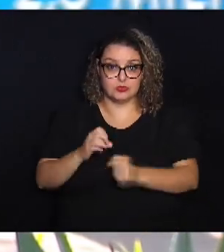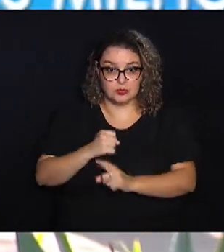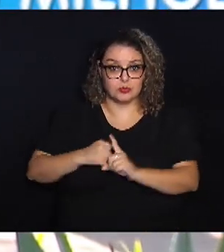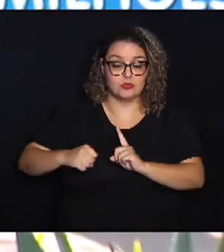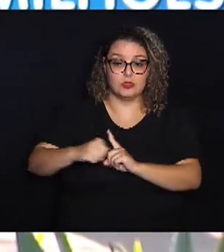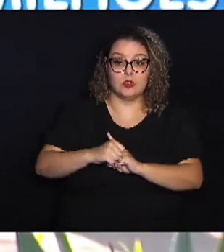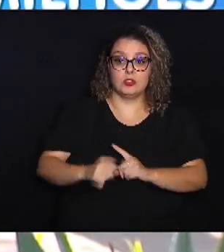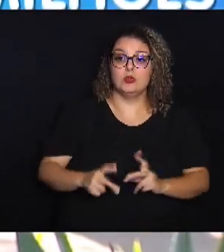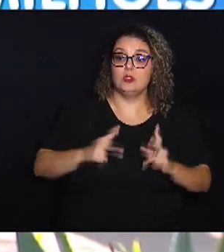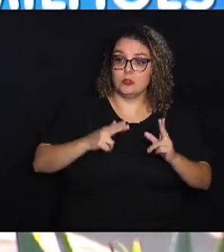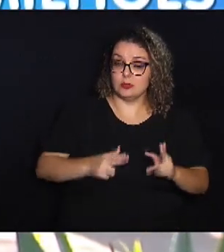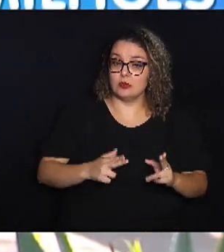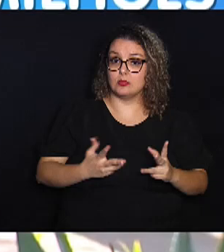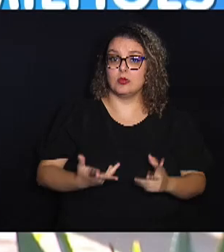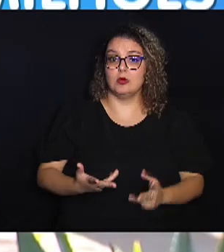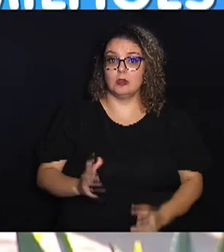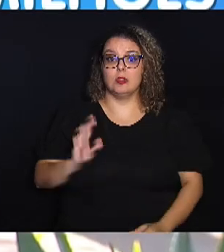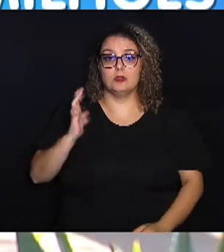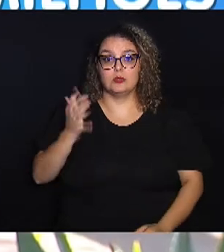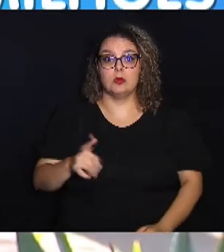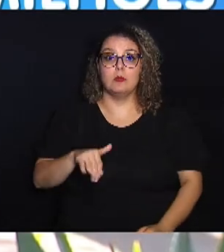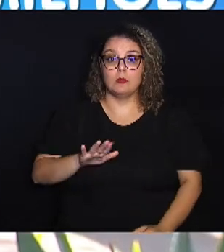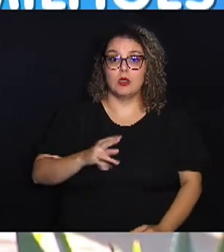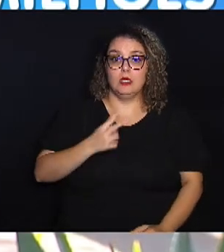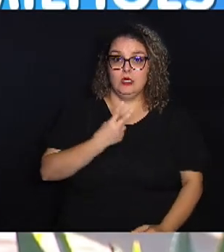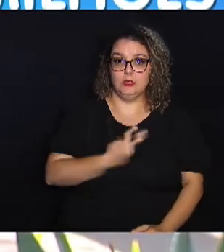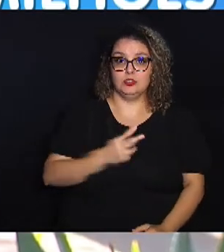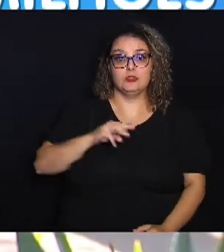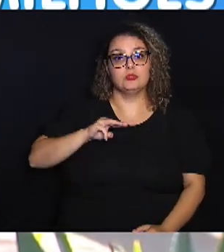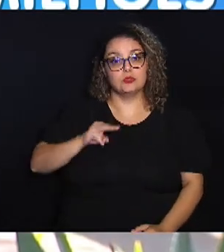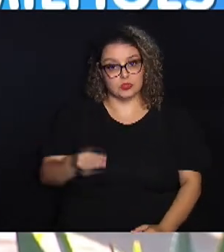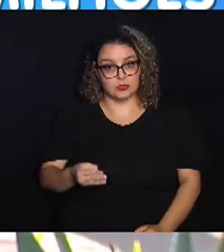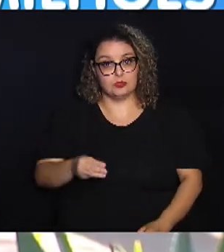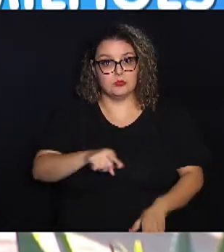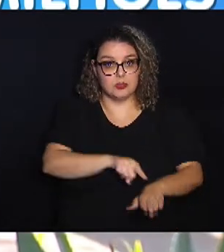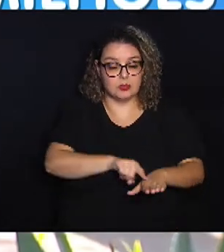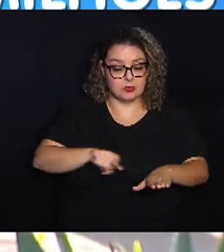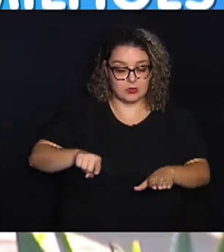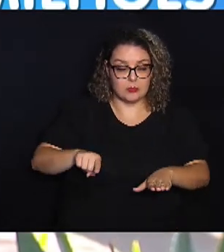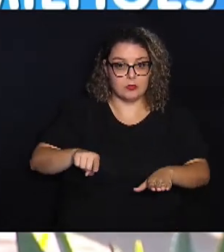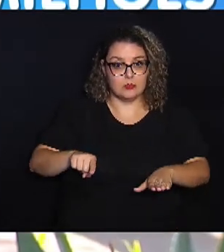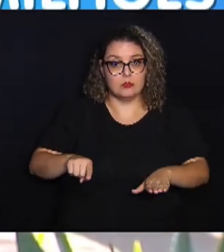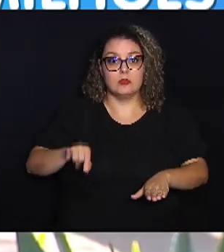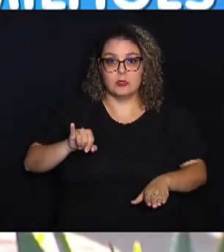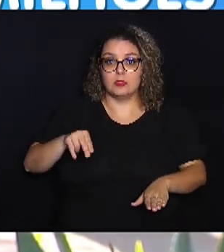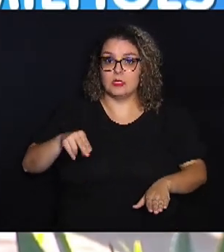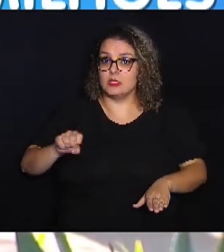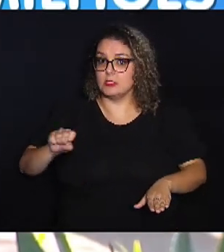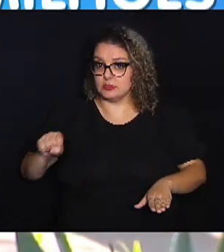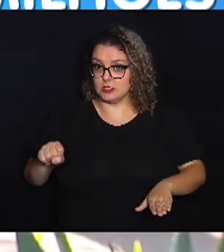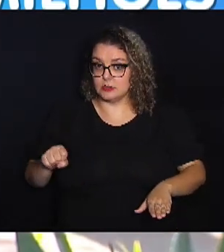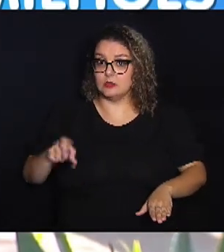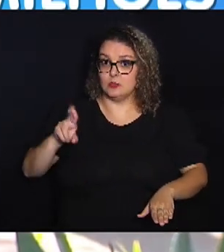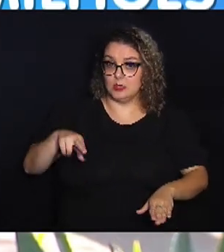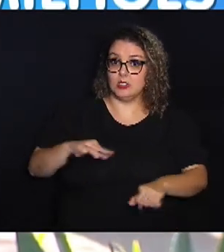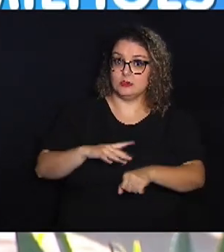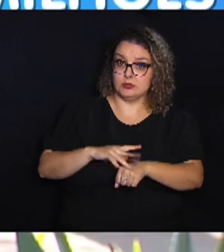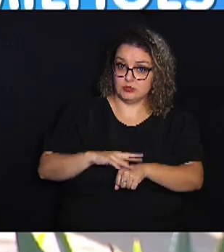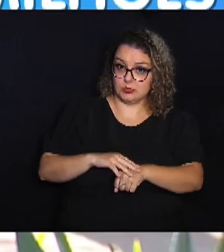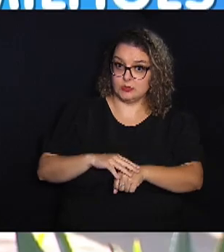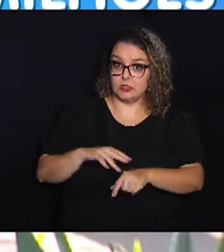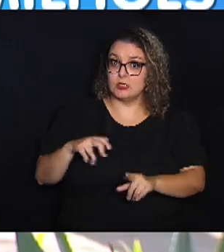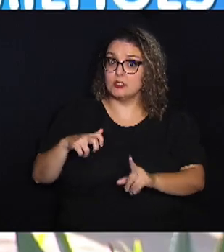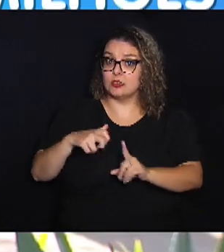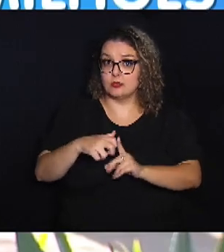no mesmo período, ocorreram mais de 2 milhões de afastamentos pelo INSS em razão de doenças e